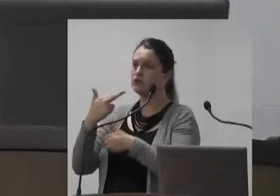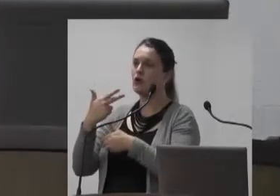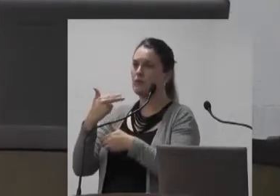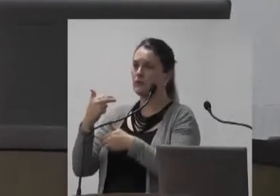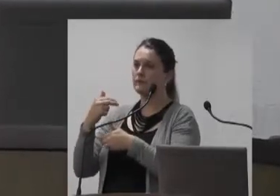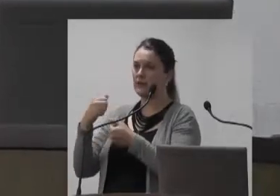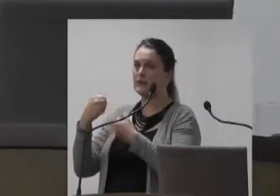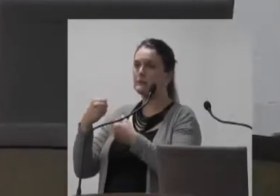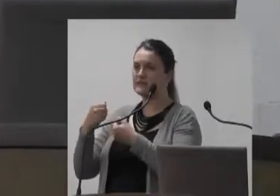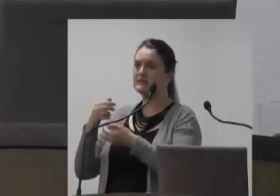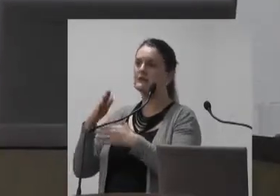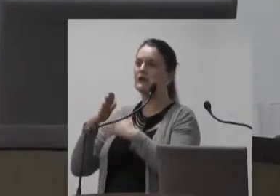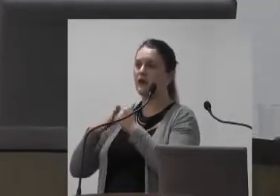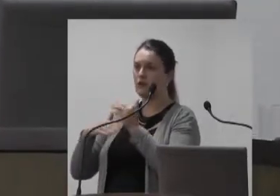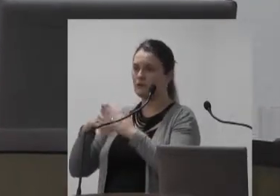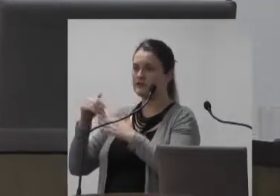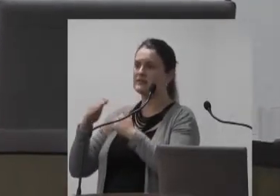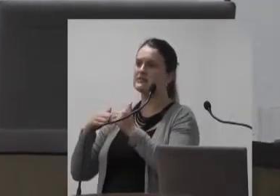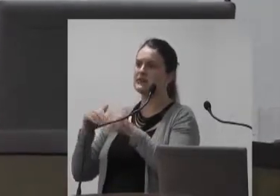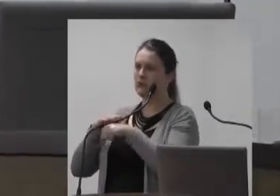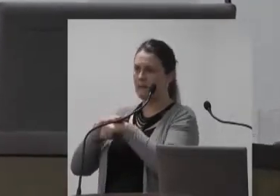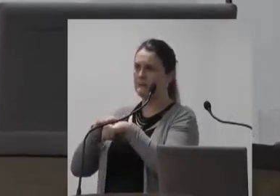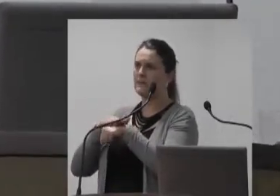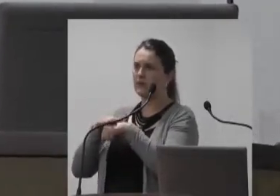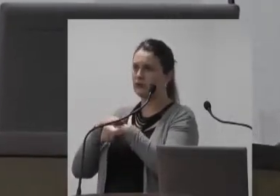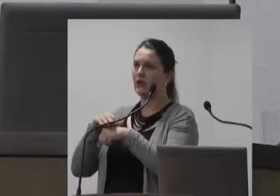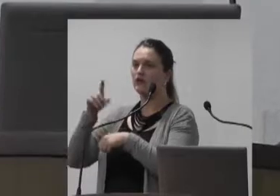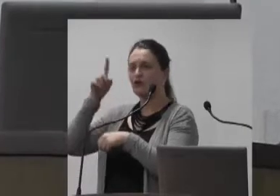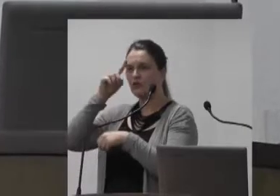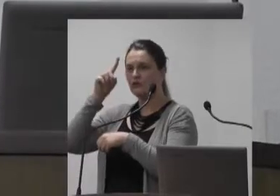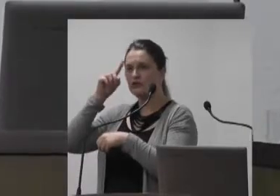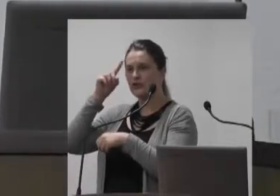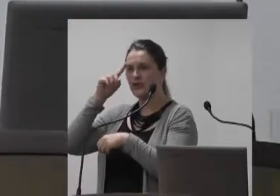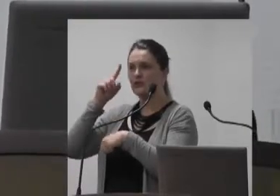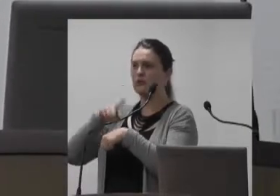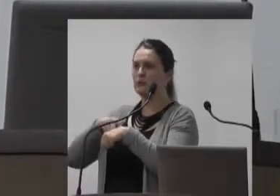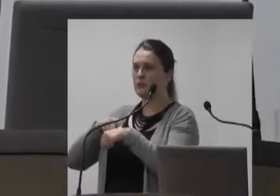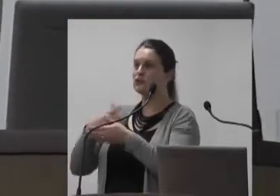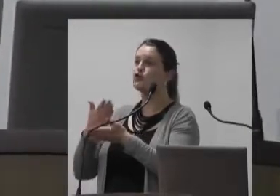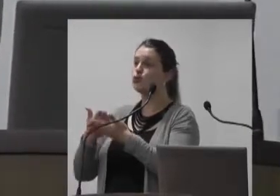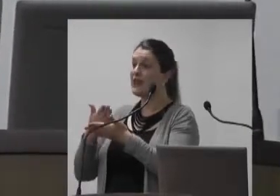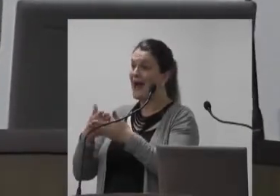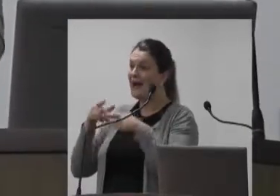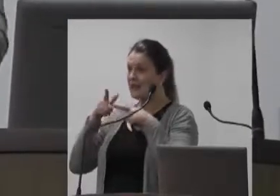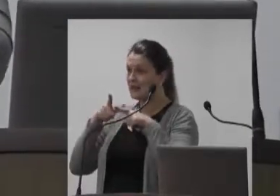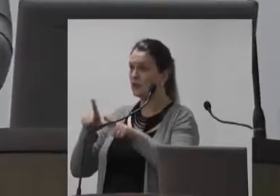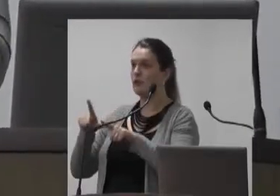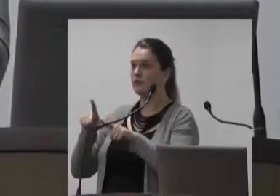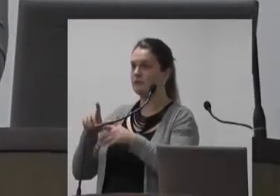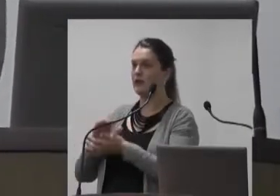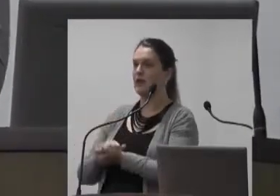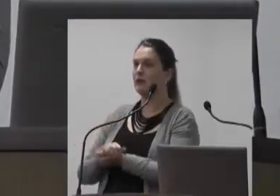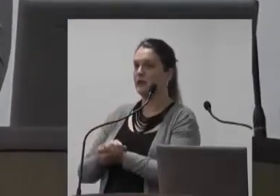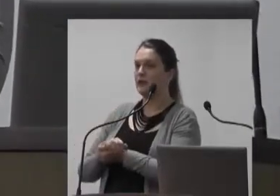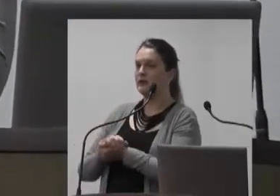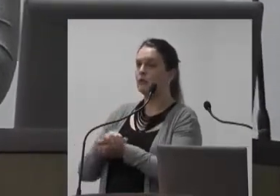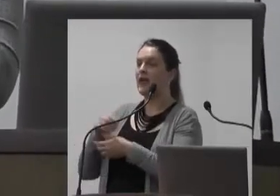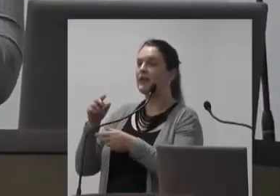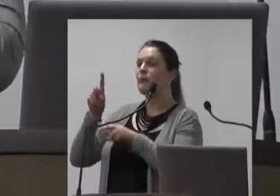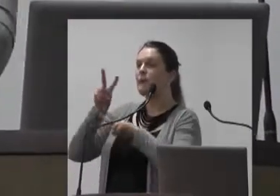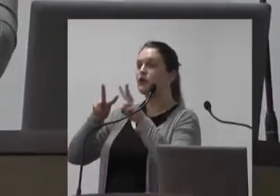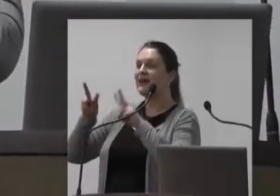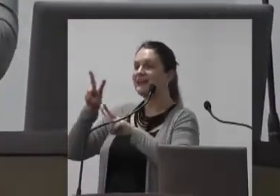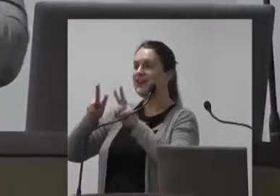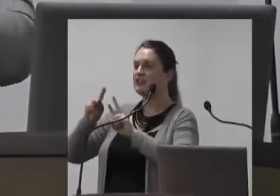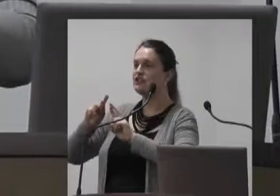outro idioma, né? Então, precisa ter a conversação, né, todo dia, todo momento, estudar a língua, né? Então,